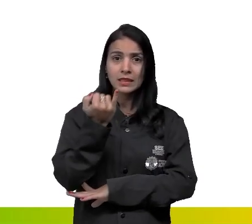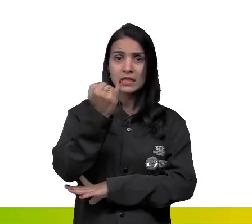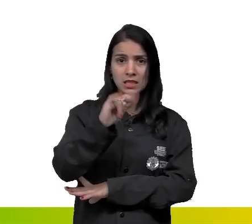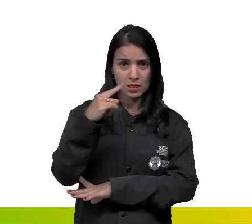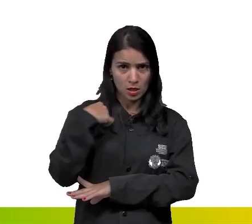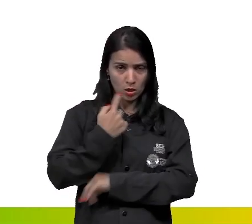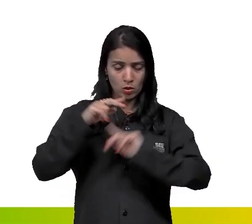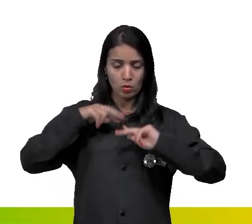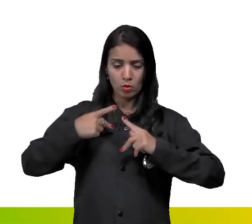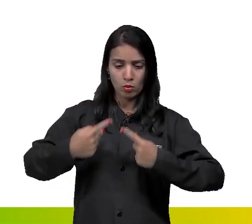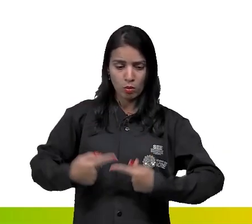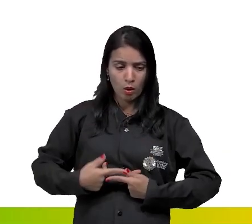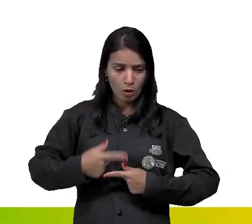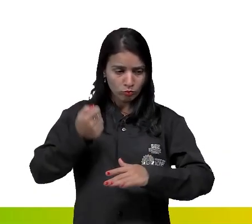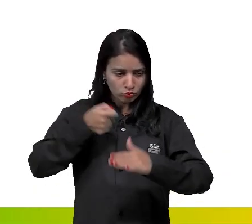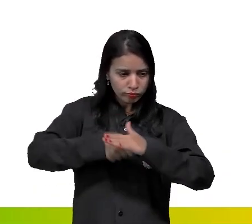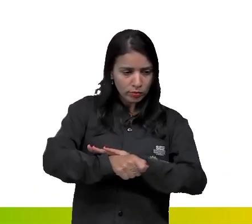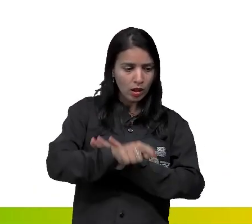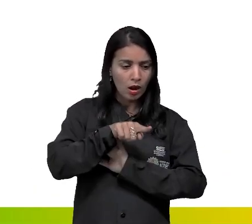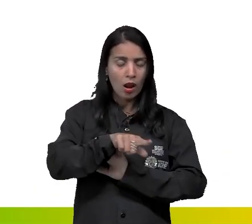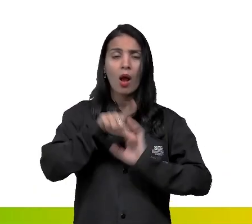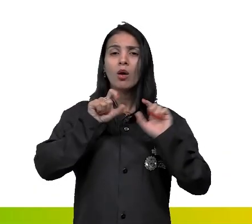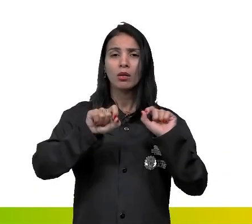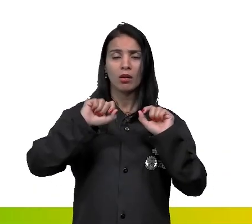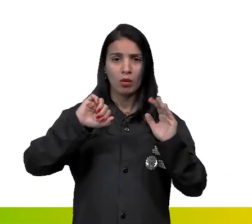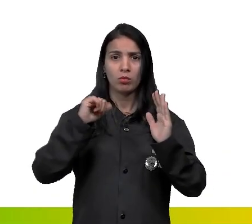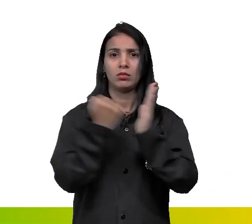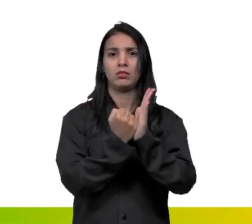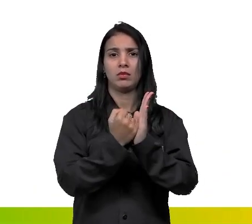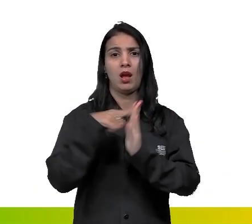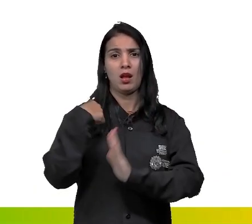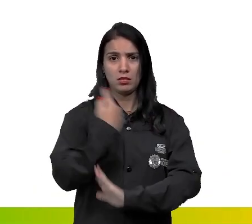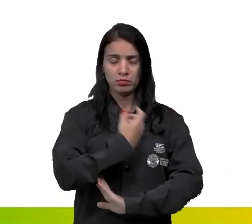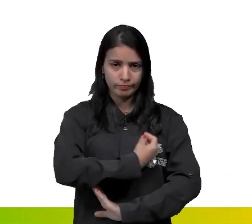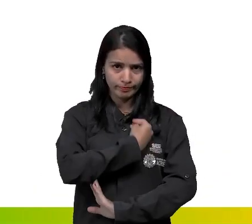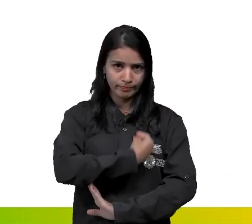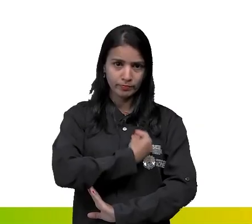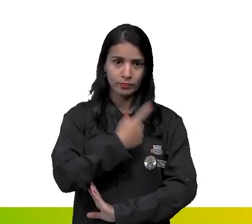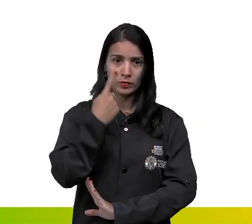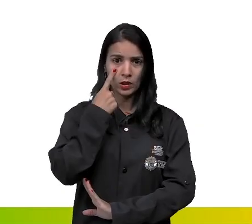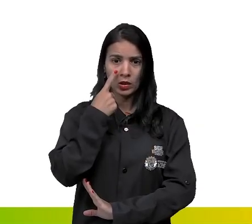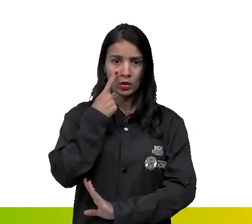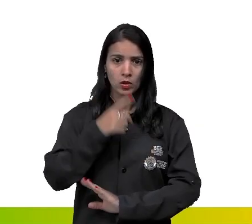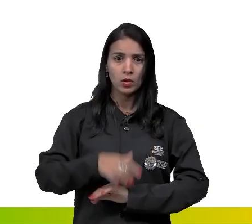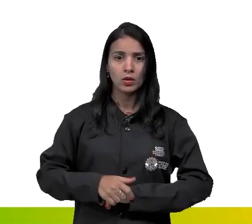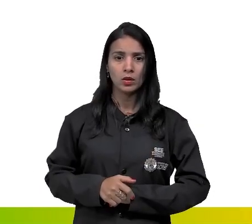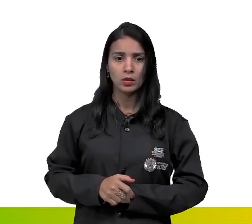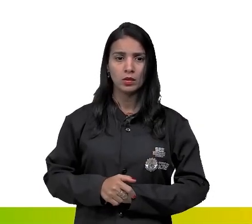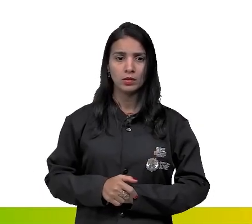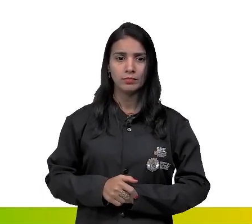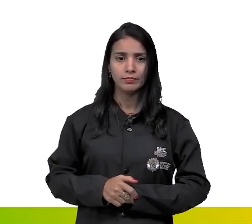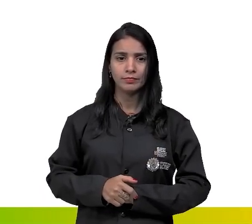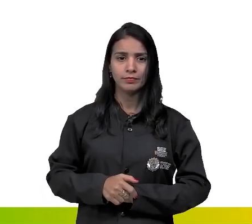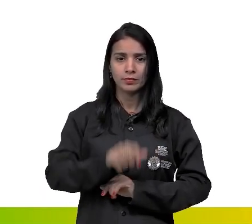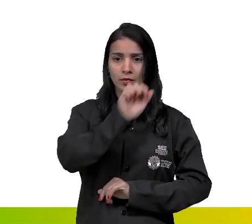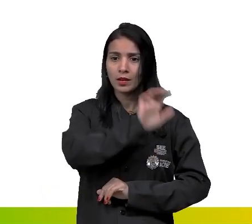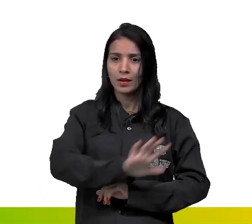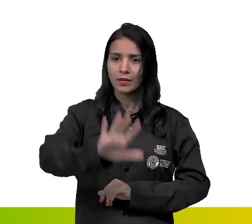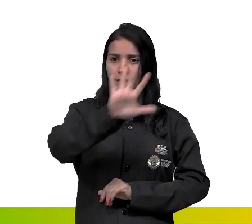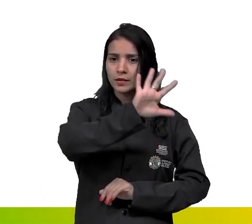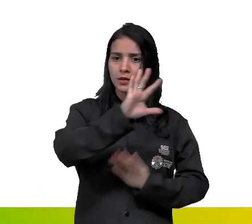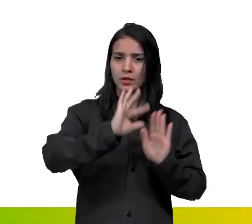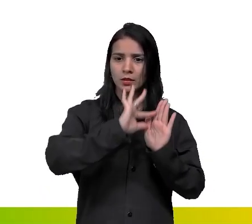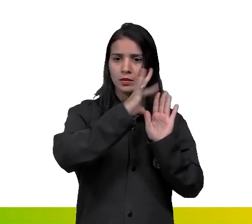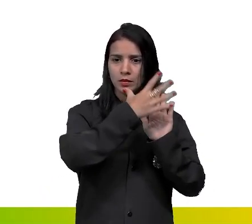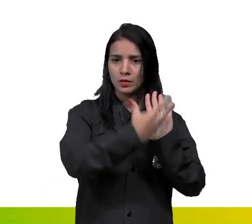também chama de ações antrópicas. Vamos então? Eu vou começar pelo bioma amazônico. Vamos observar